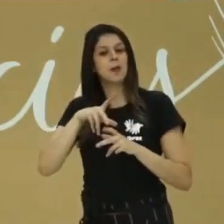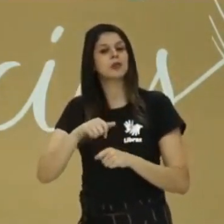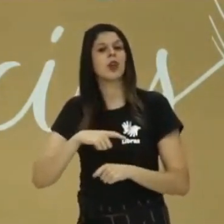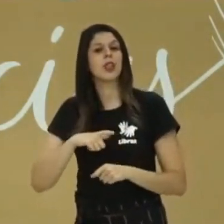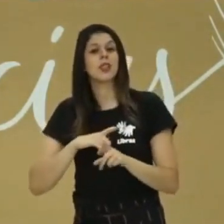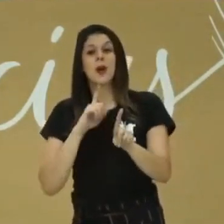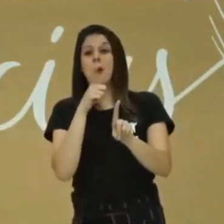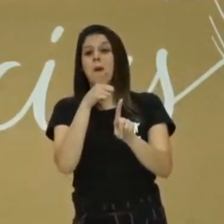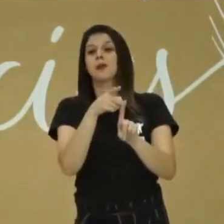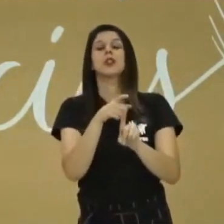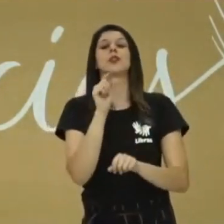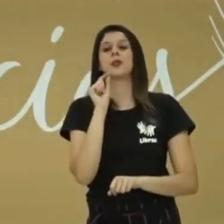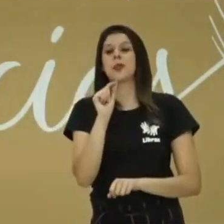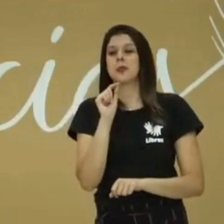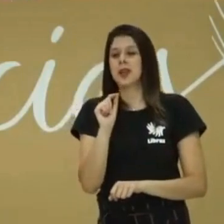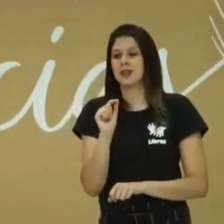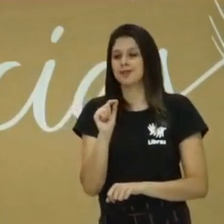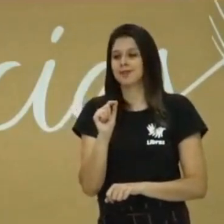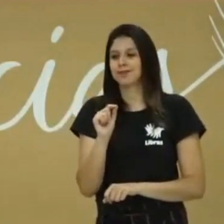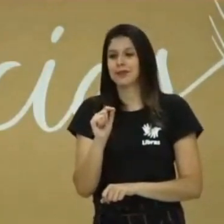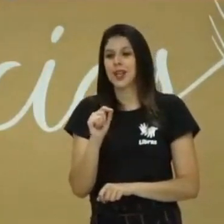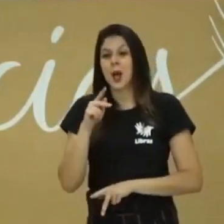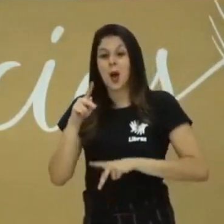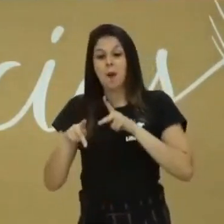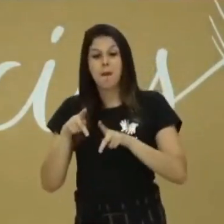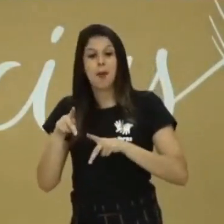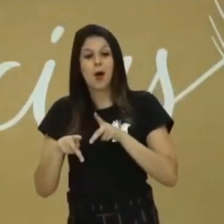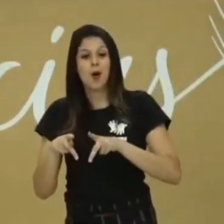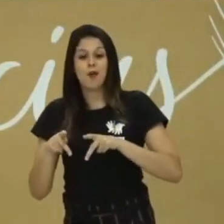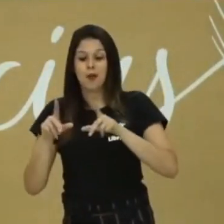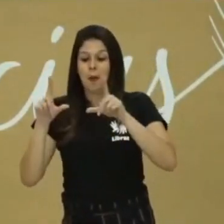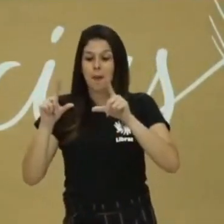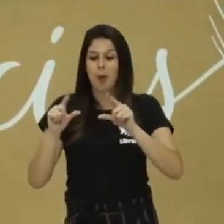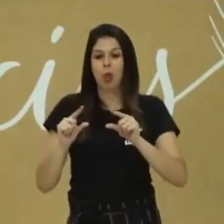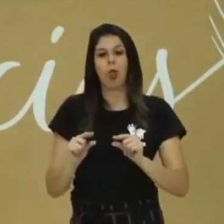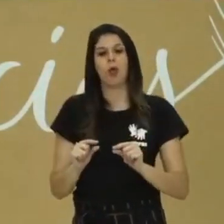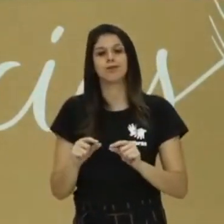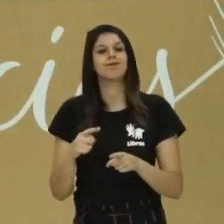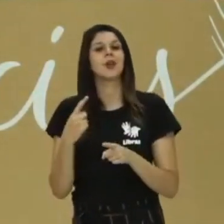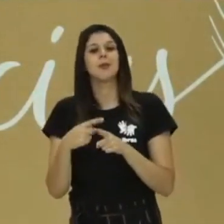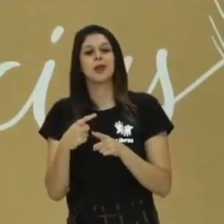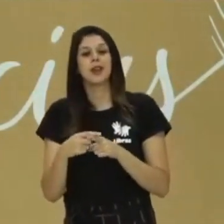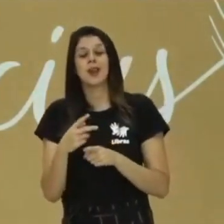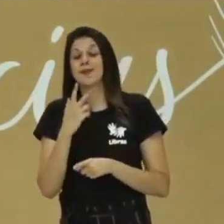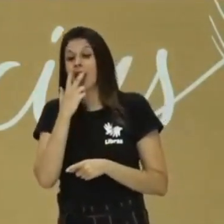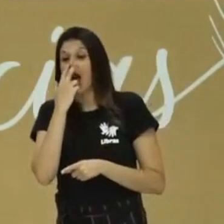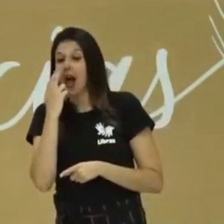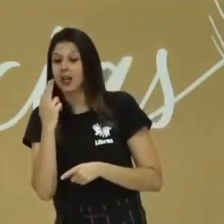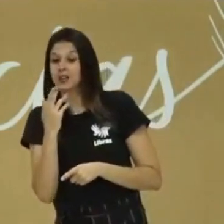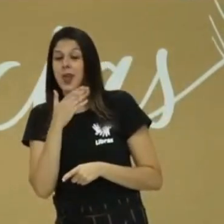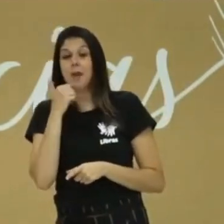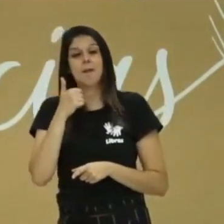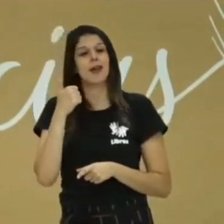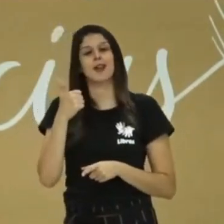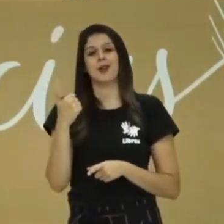objetivos e metas uma delas é reduzir a população mundial há 500 milhões de habitantes por quê Porque eles acreditam que